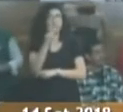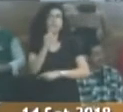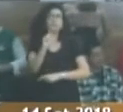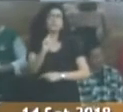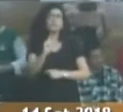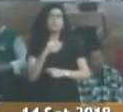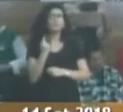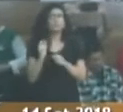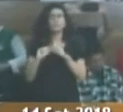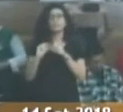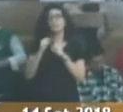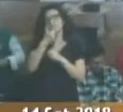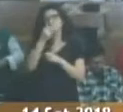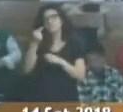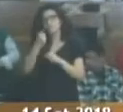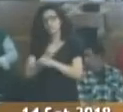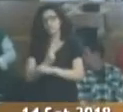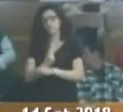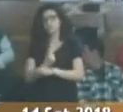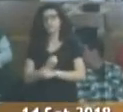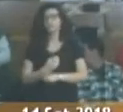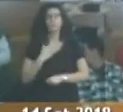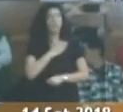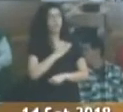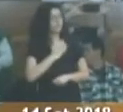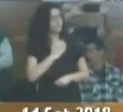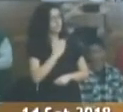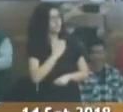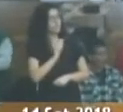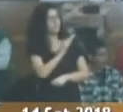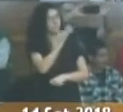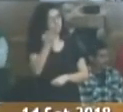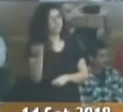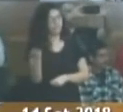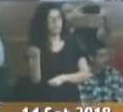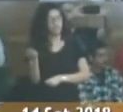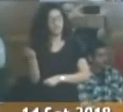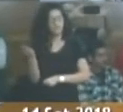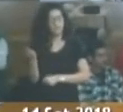nós fazemos há 27 anos. Então, gostaria que os senhores